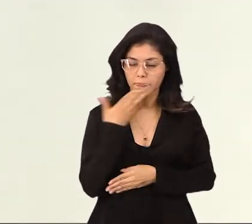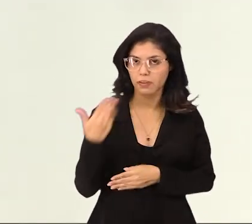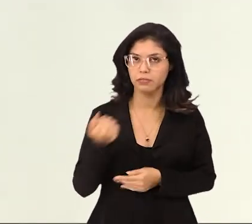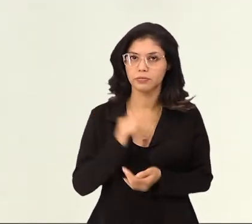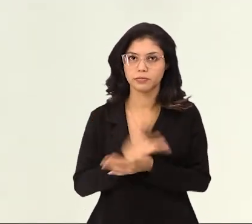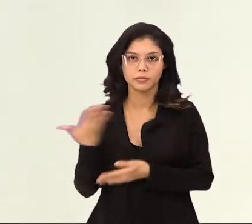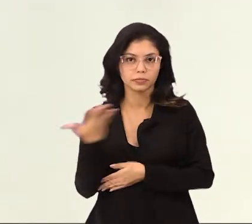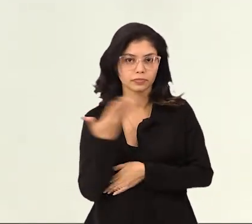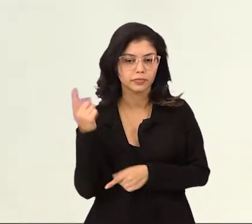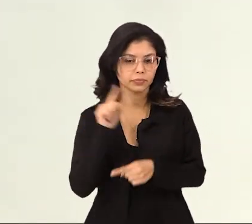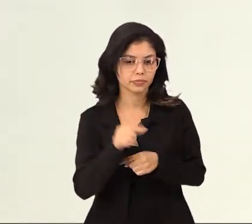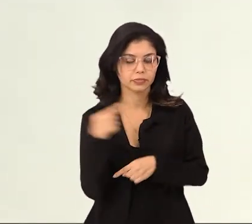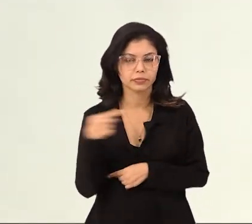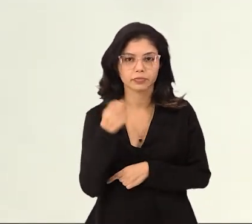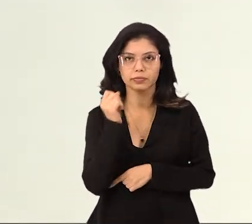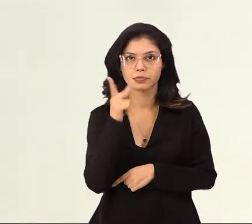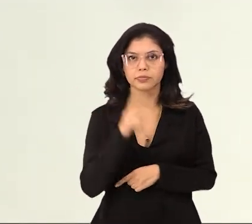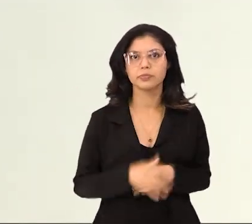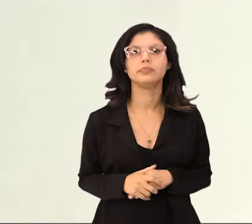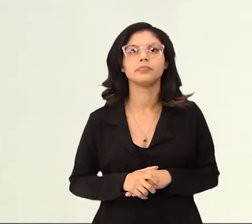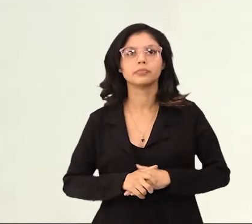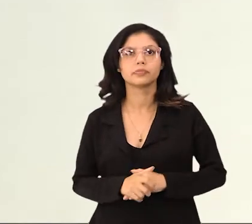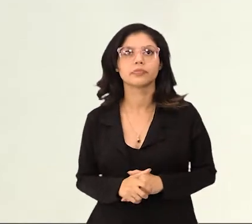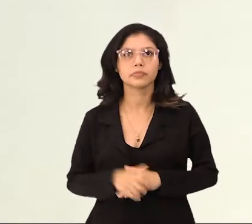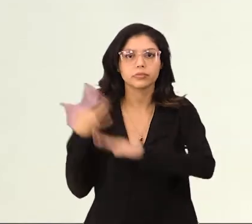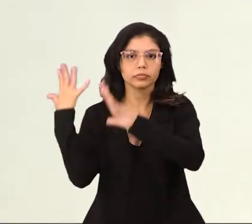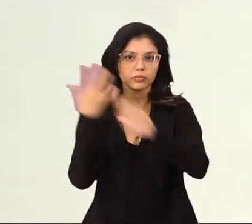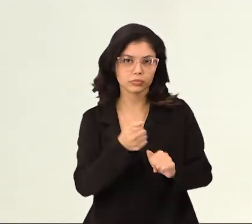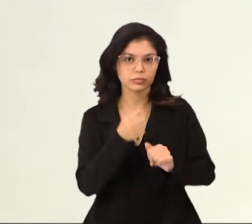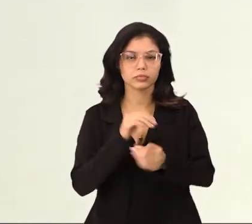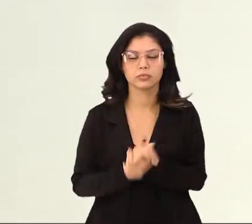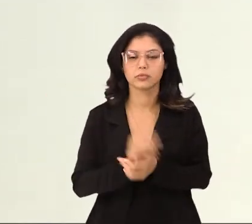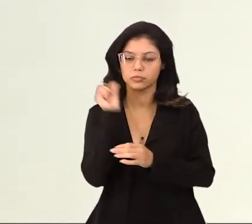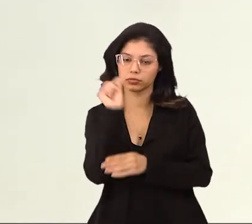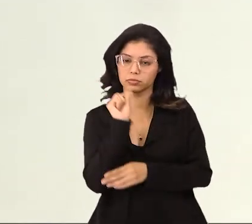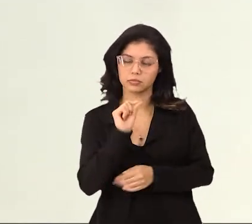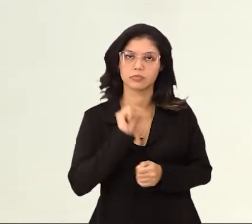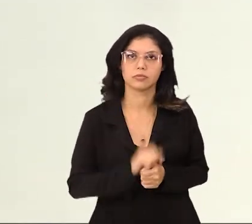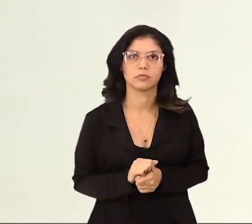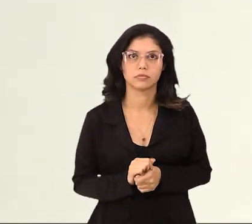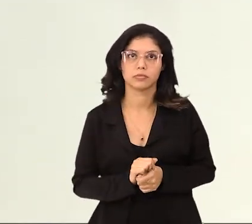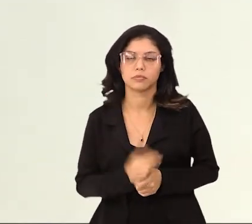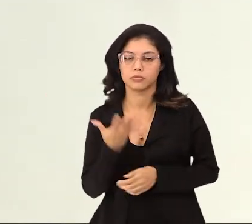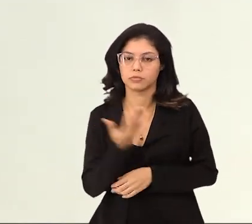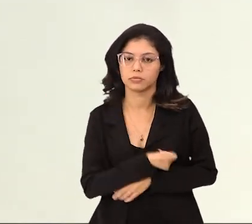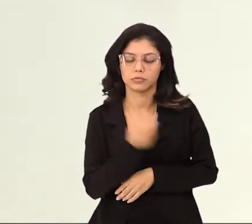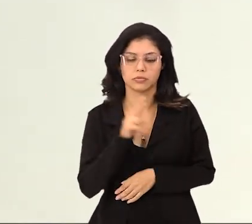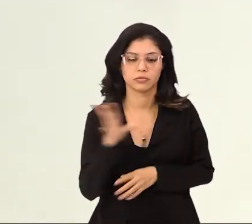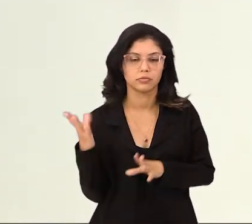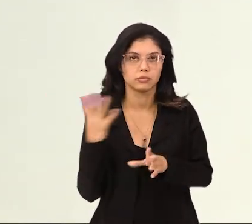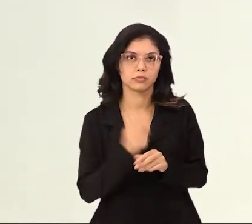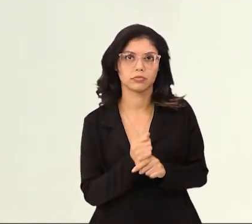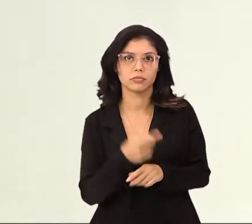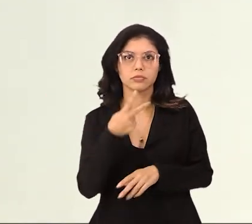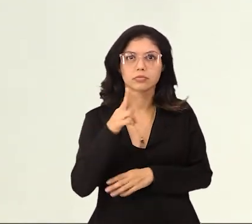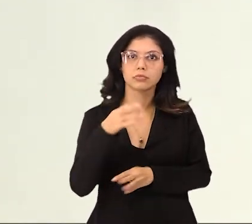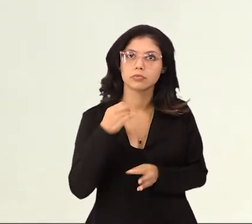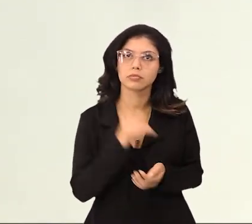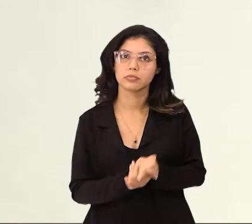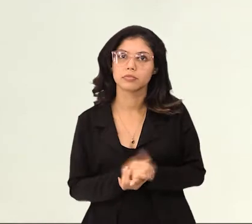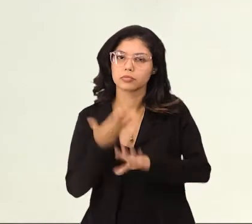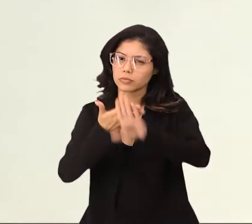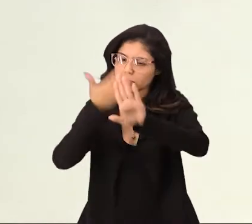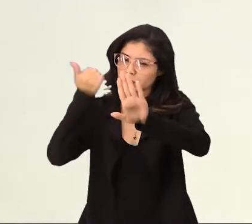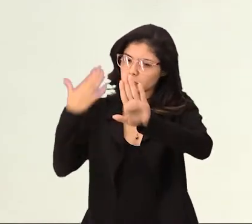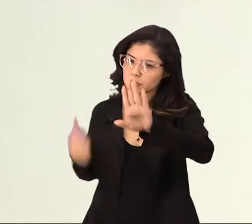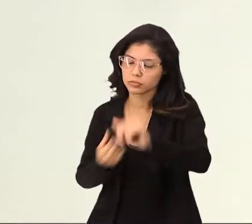na base negativa. Tá ok? A gente já revisou o que era, no caso, número inteiro e a gente precisa recordar o que é potência. É um assunto que é